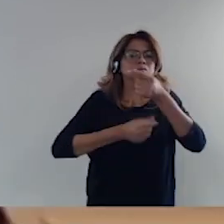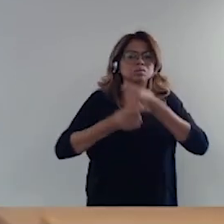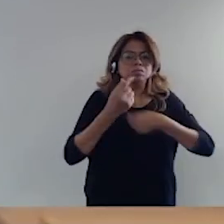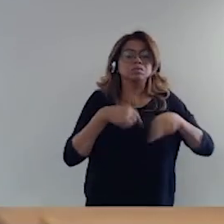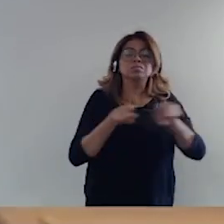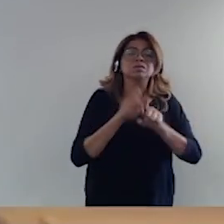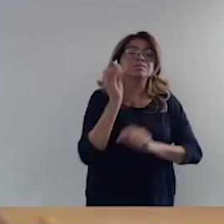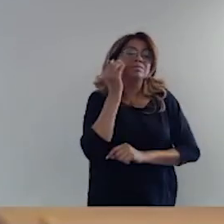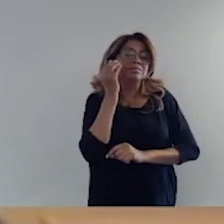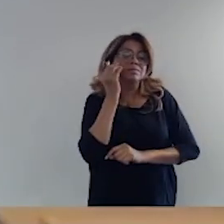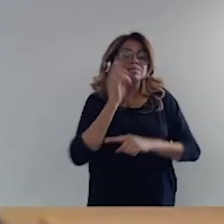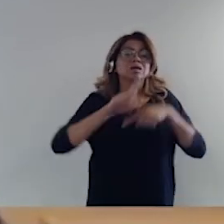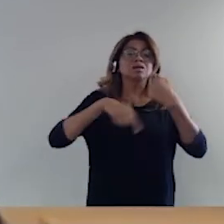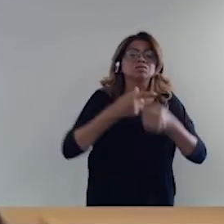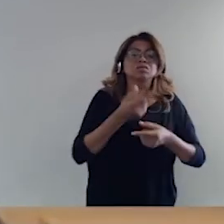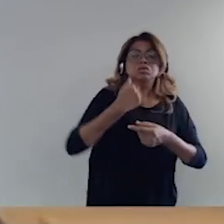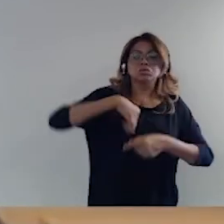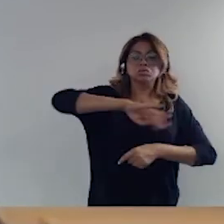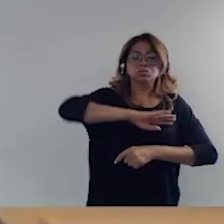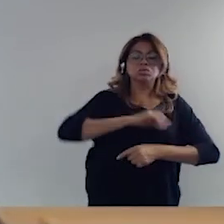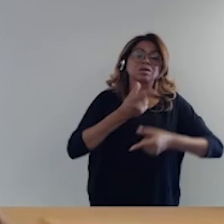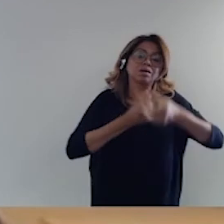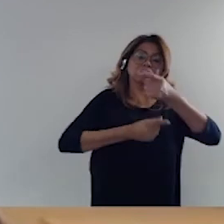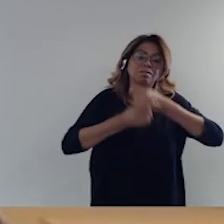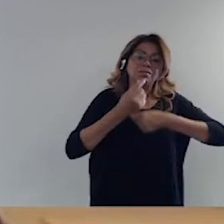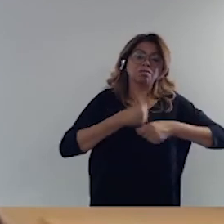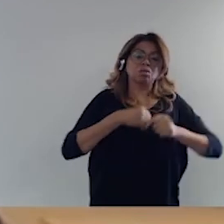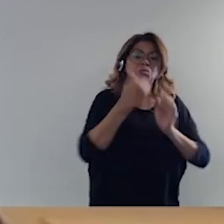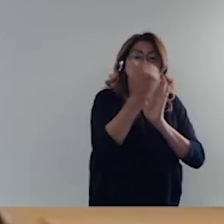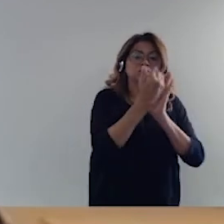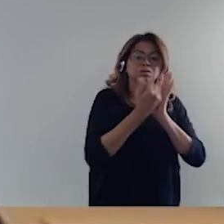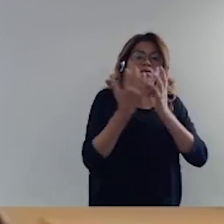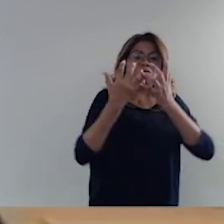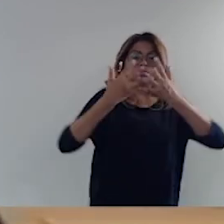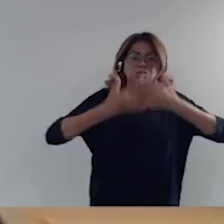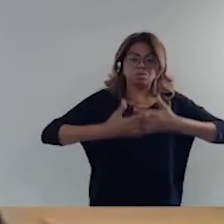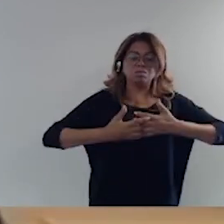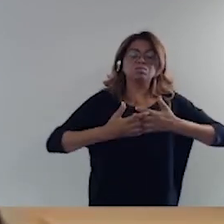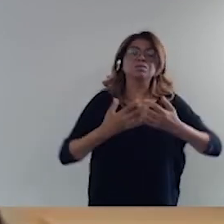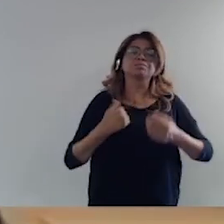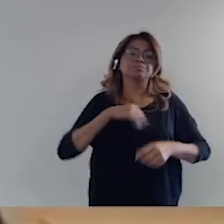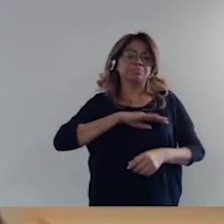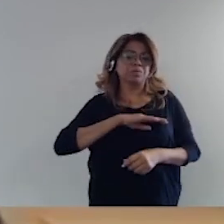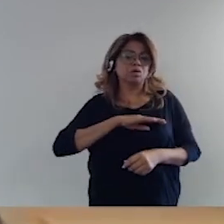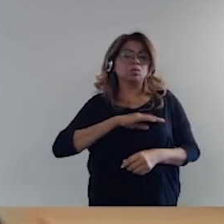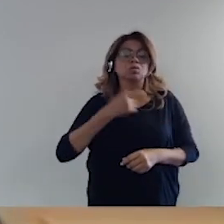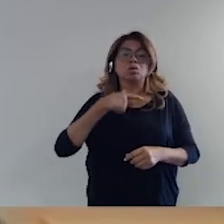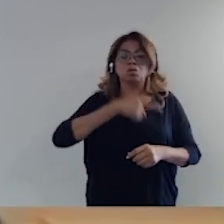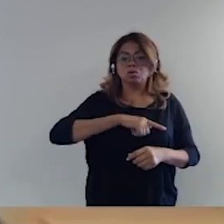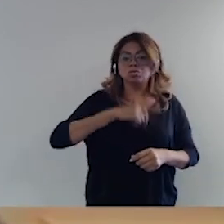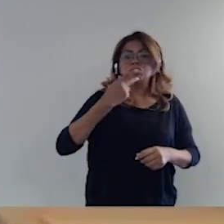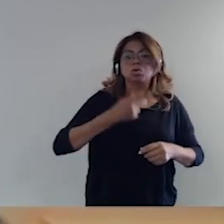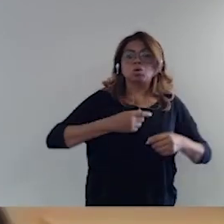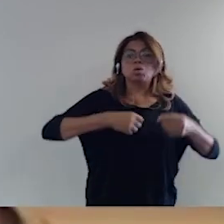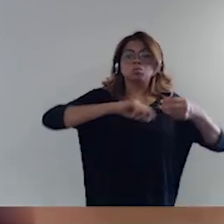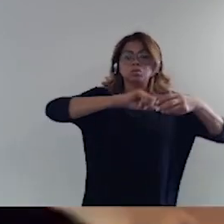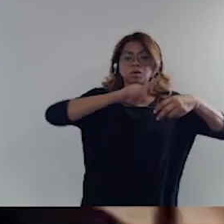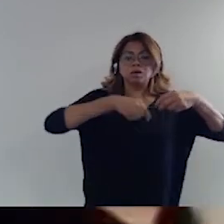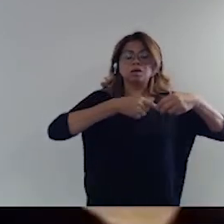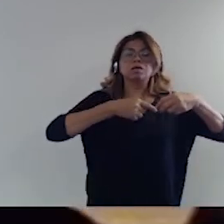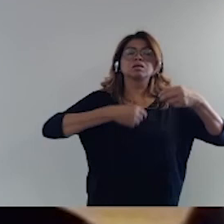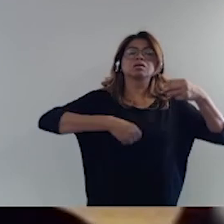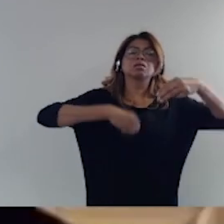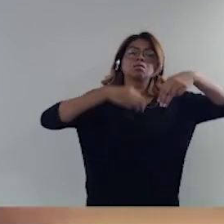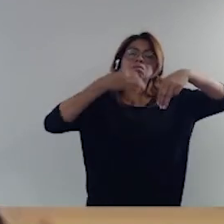e de tentar colocar a economia em ordem. E acho que nós, como juízes constitucionais e a